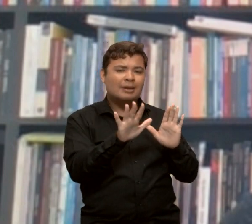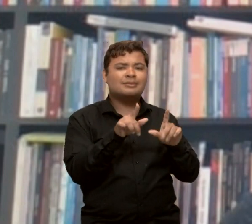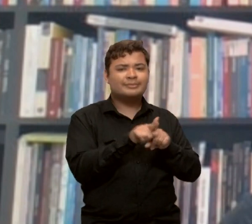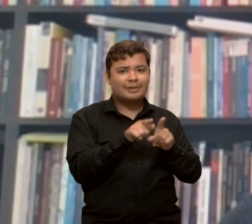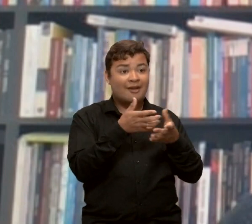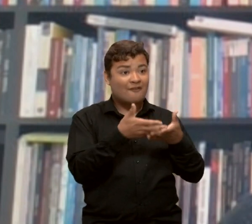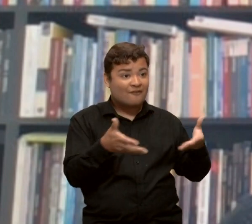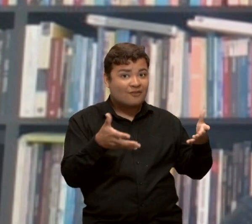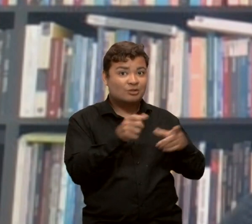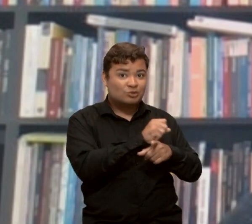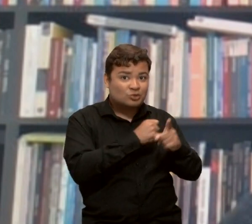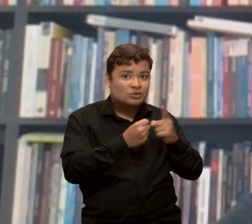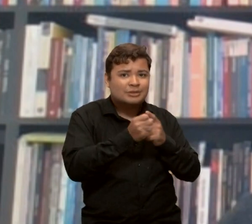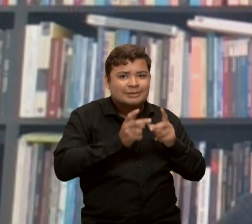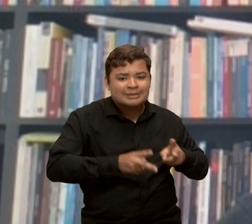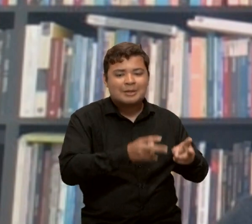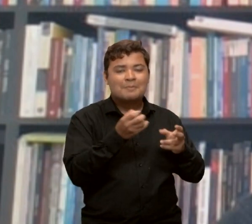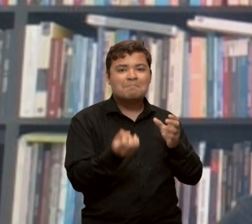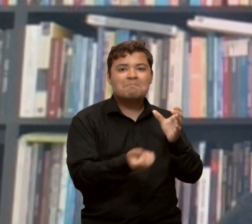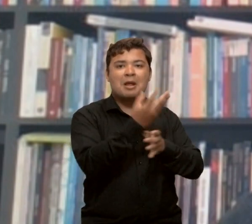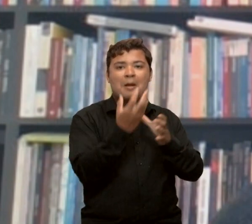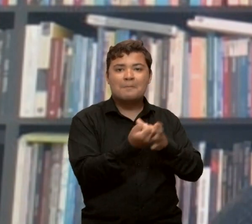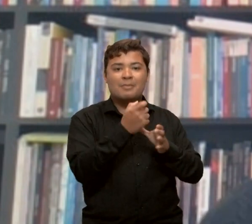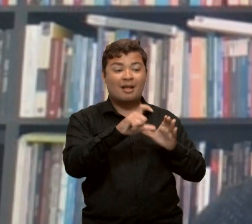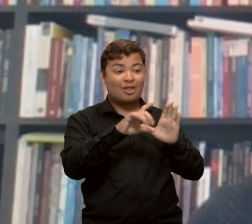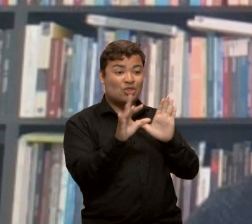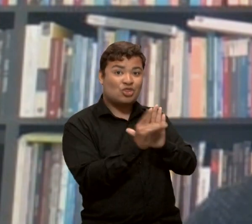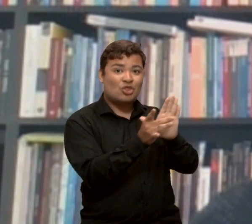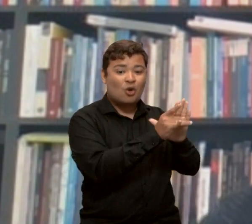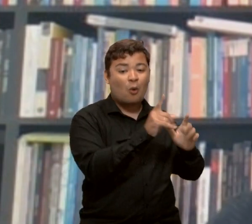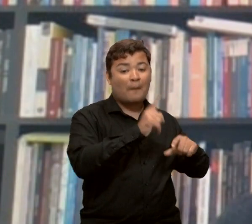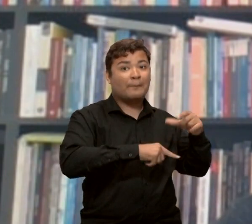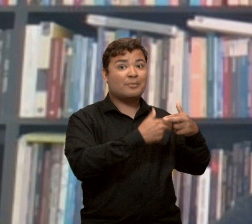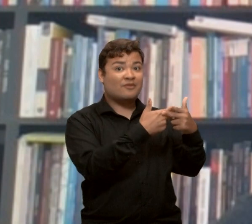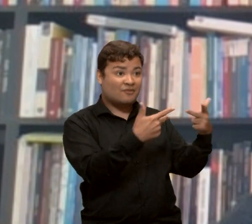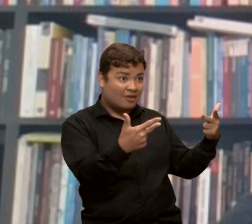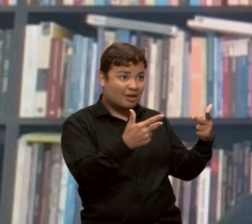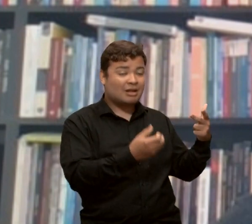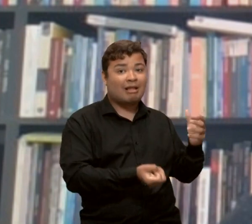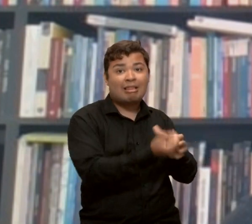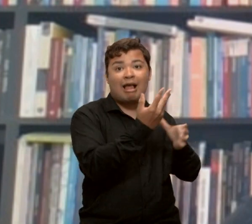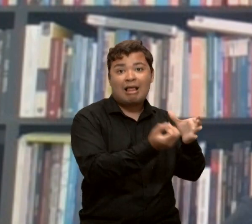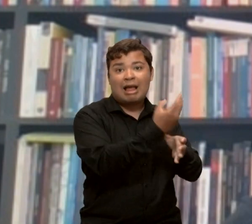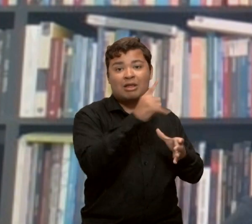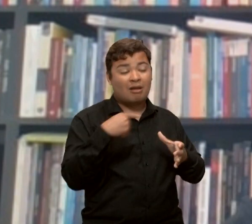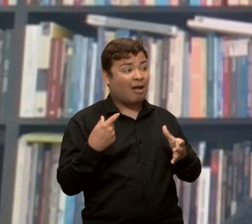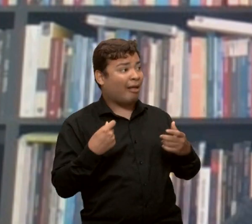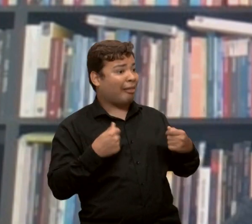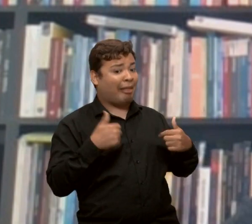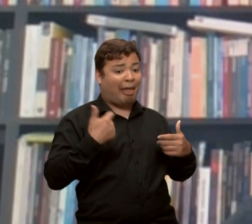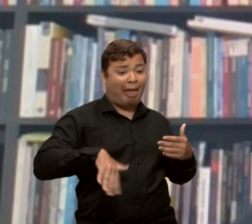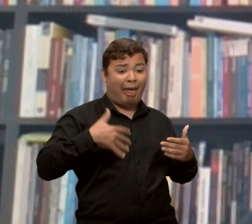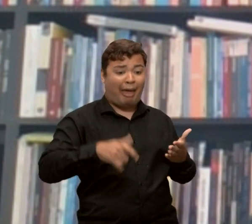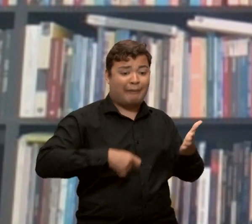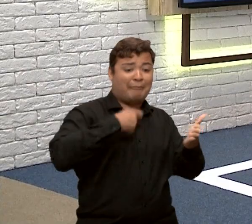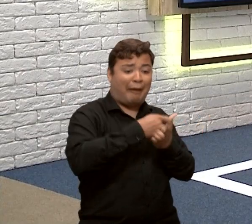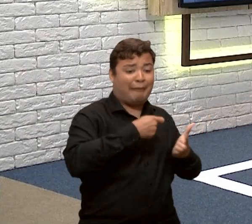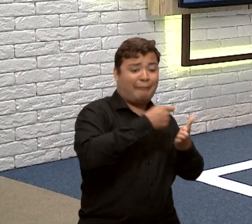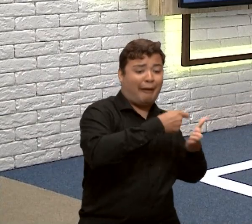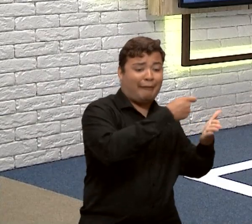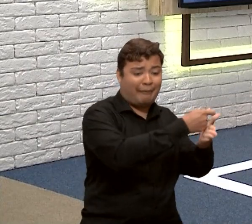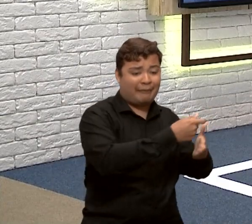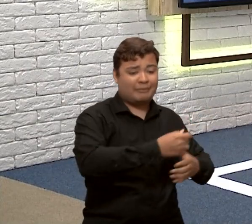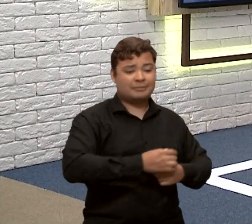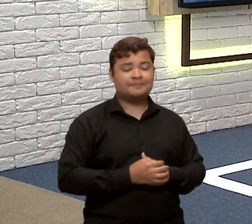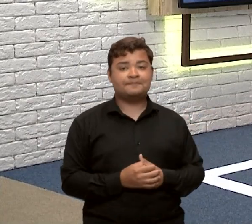ter novas figurinhas ou novas mercadorias para que tenhamos que pagar muito mais. É um pouco a toada da nossa história.